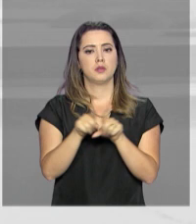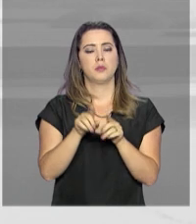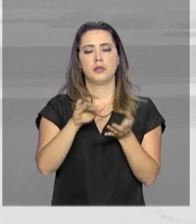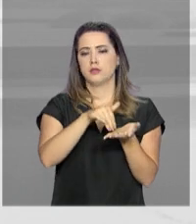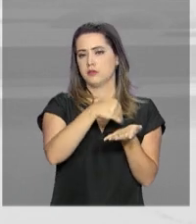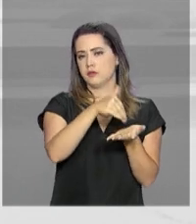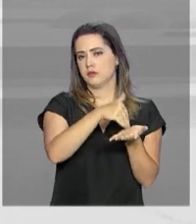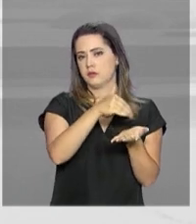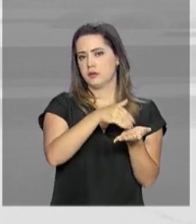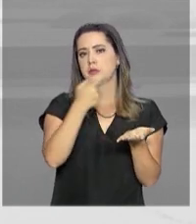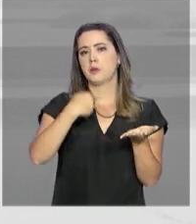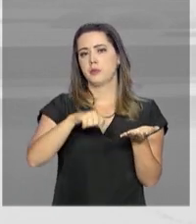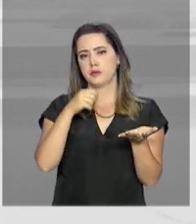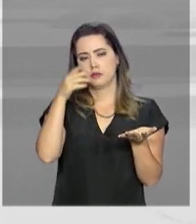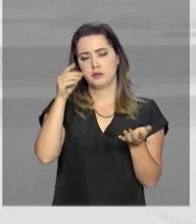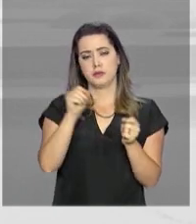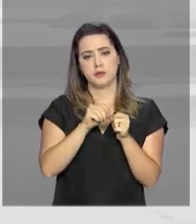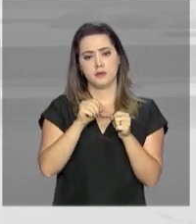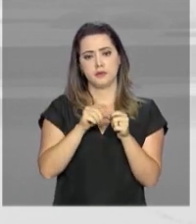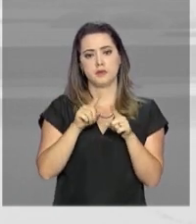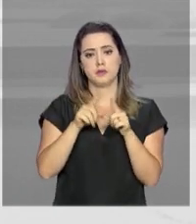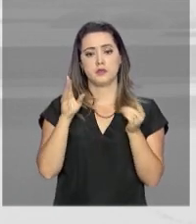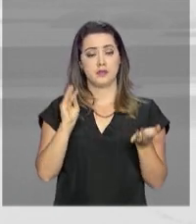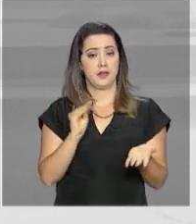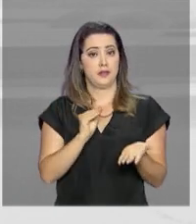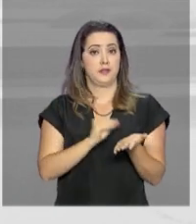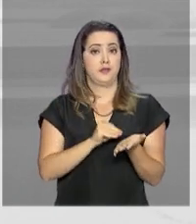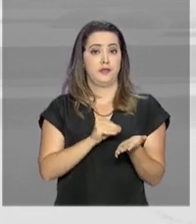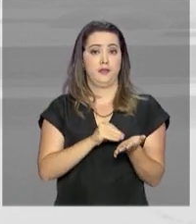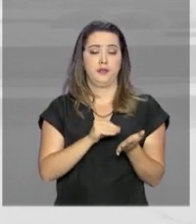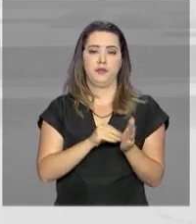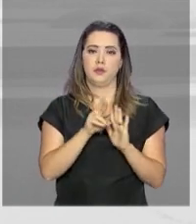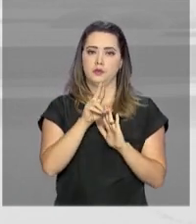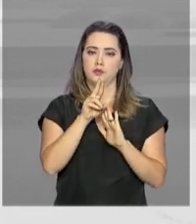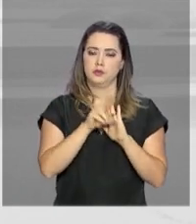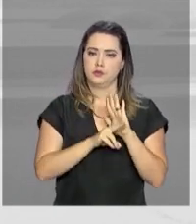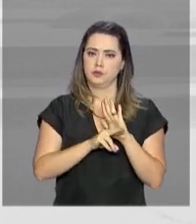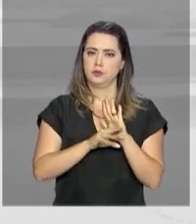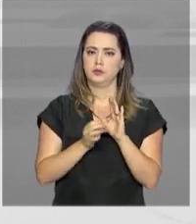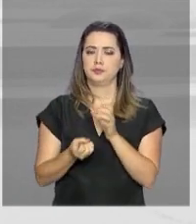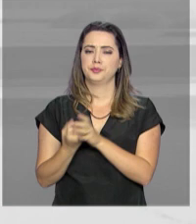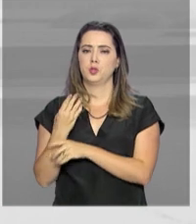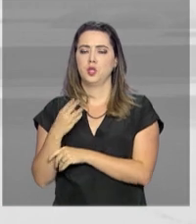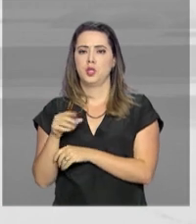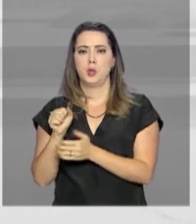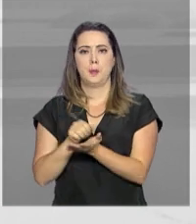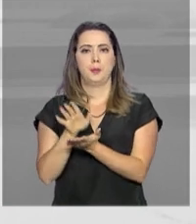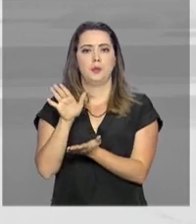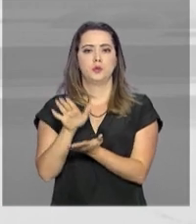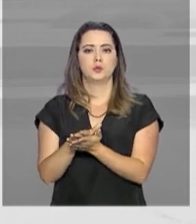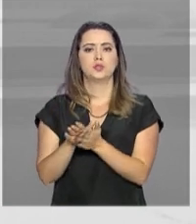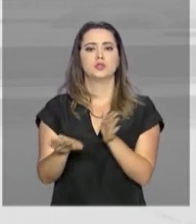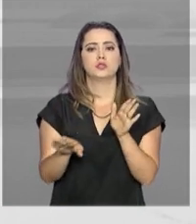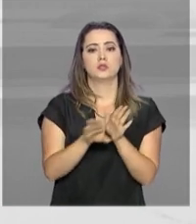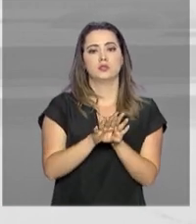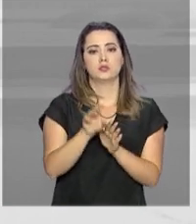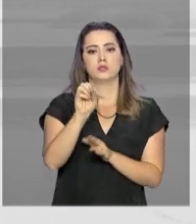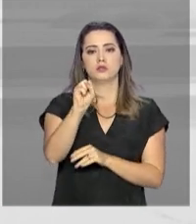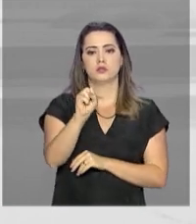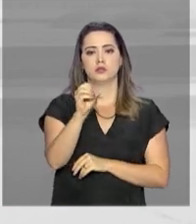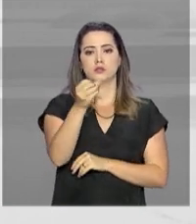cadastro obrigatório a falta de registro no cadastur gera multas que podem chegar a